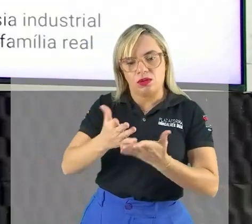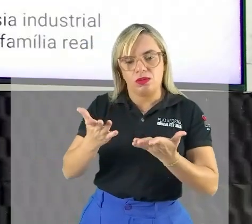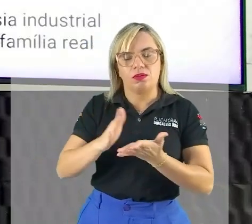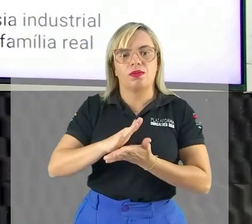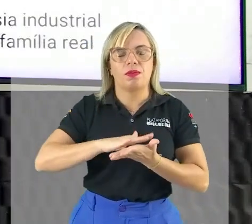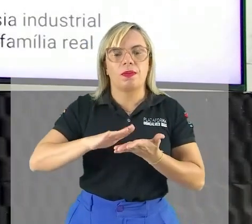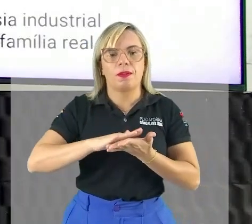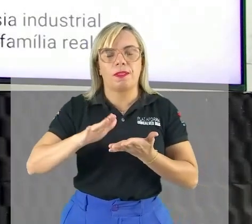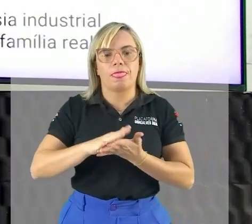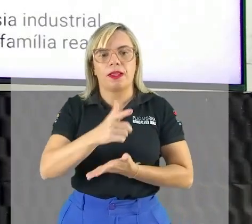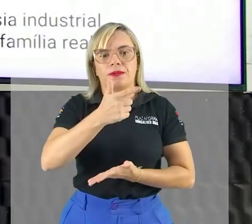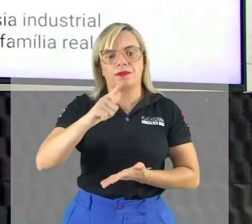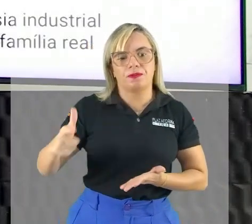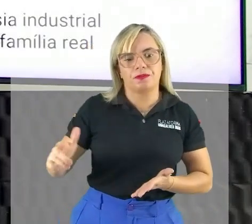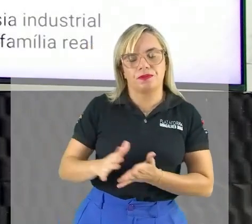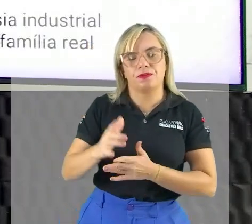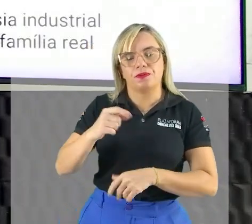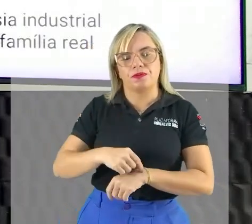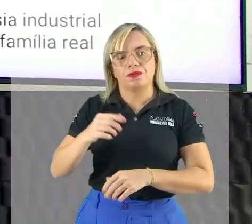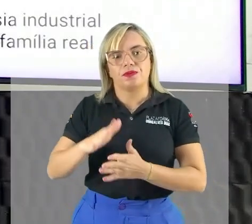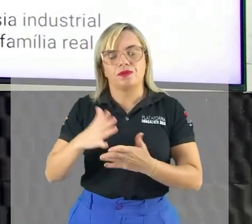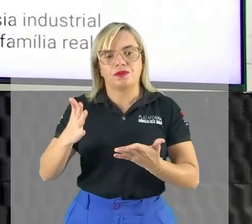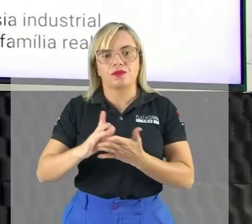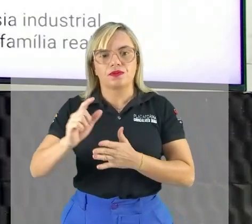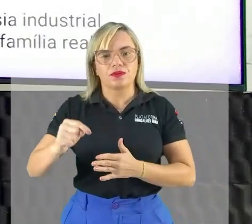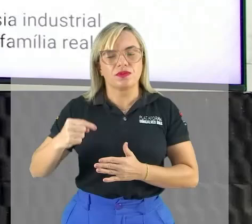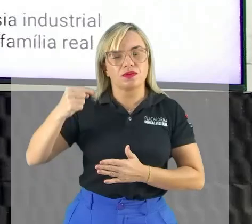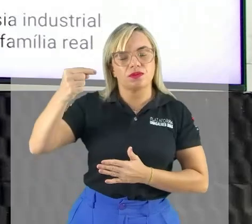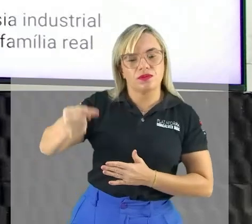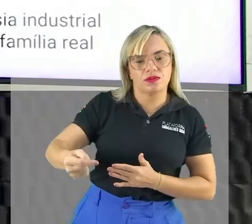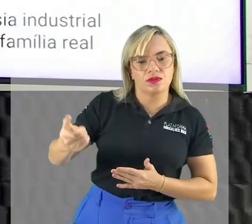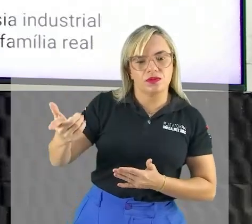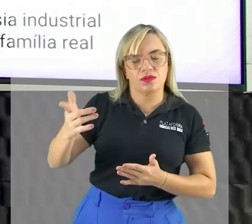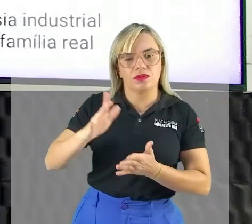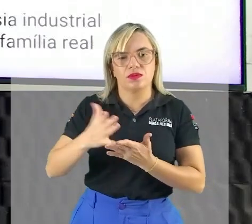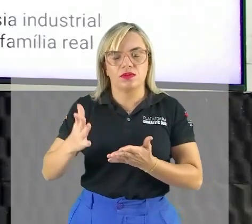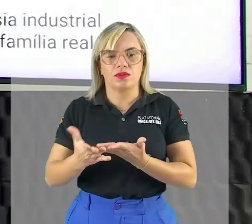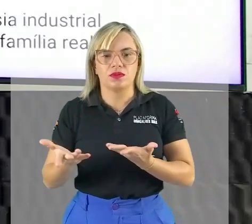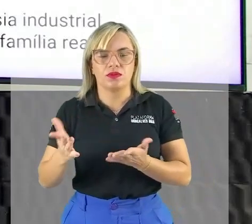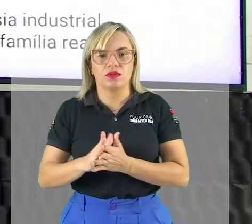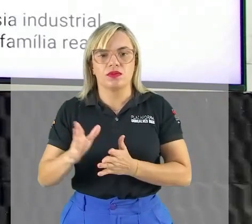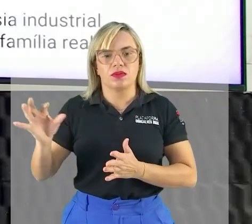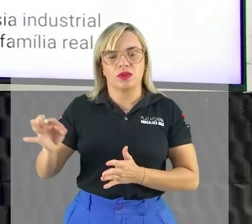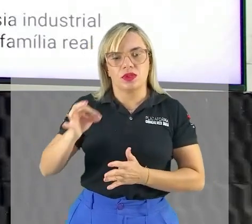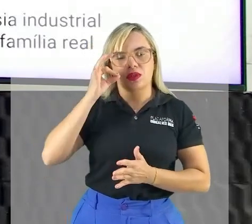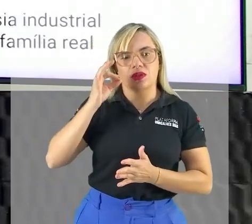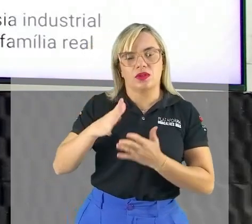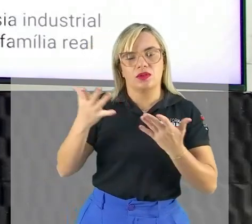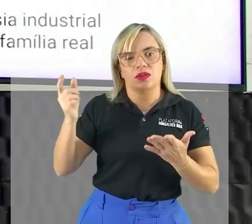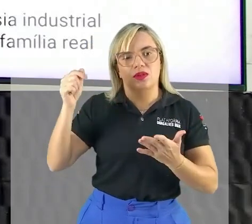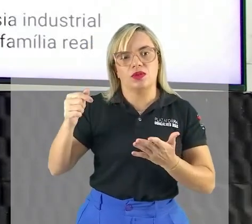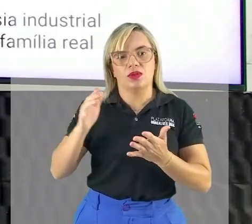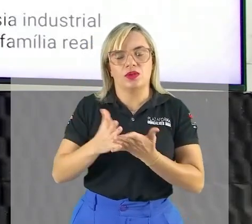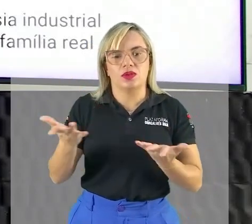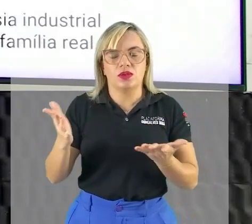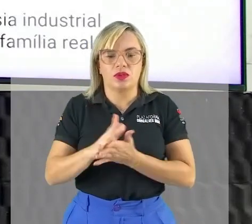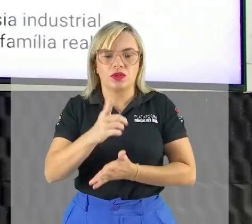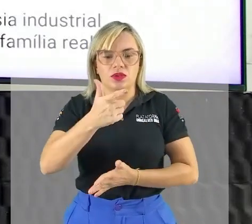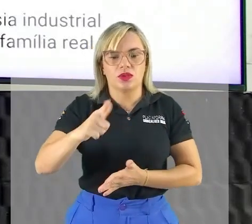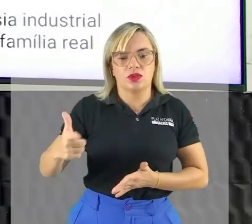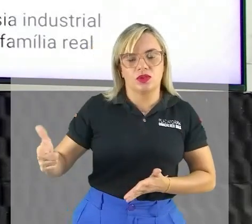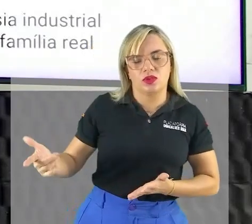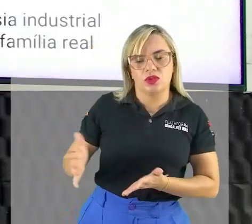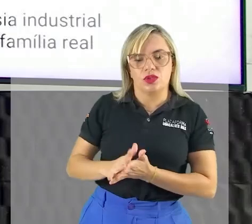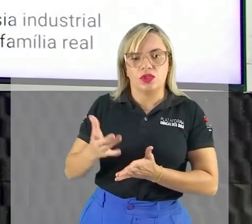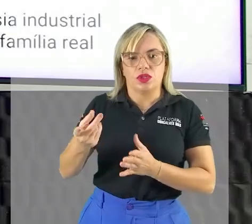Capital excedente não existir até um momento ele vai existir um pouco mais na frente lá com a café cultura mas aqui ele não vai existir então se ele não tem esse Capital